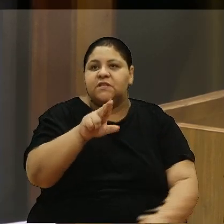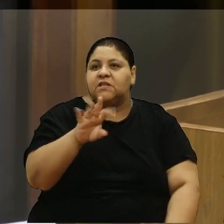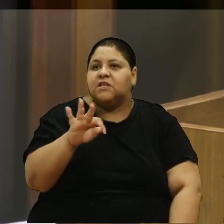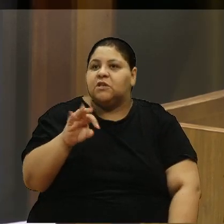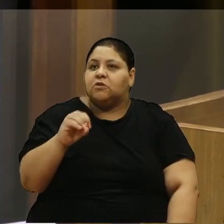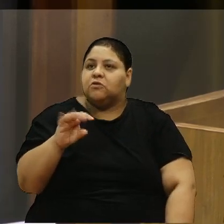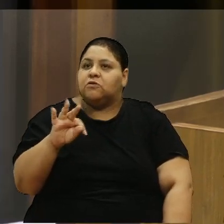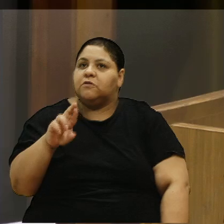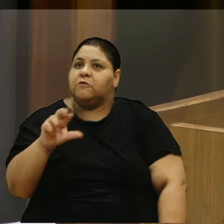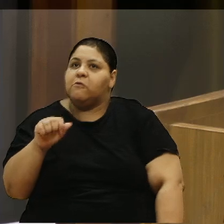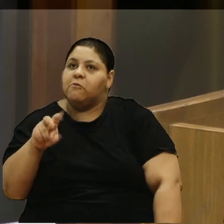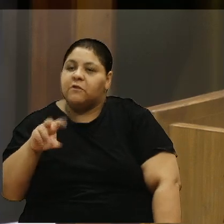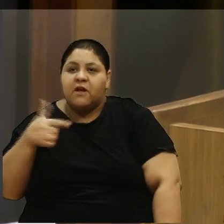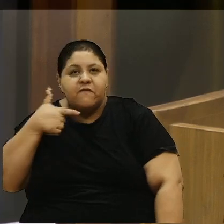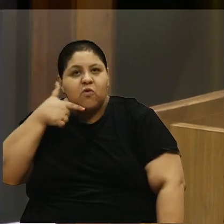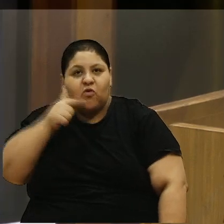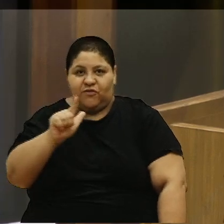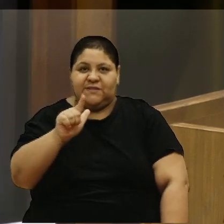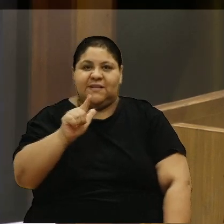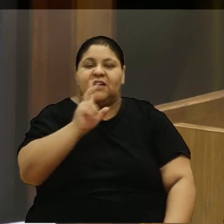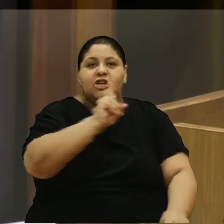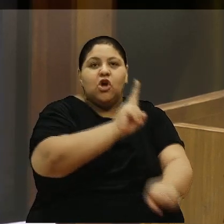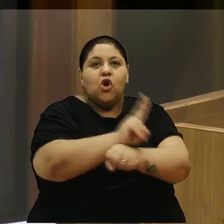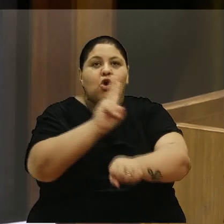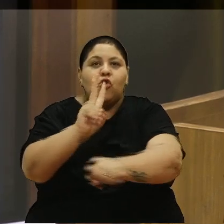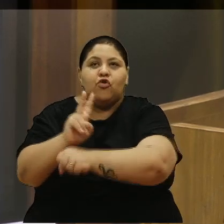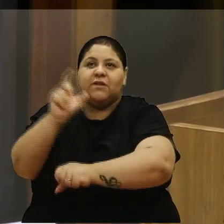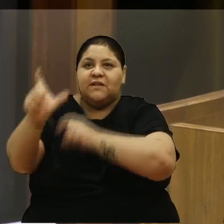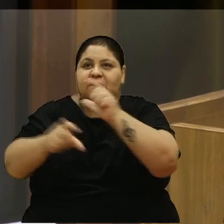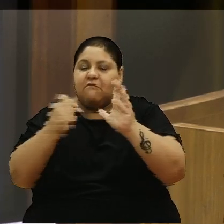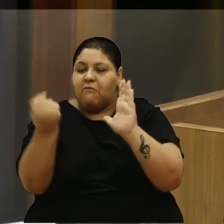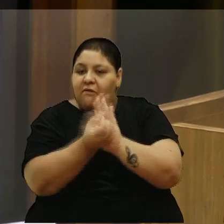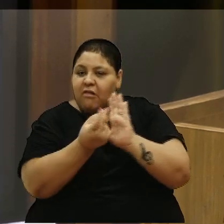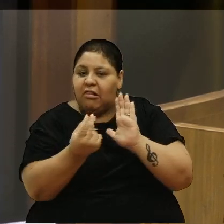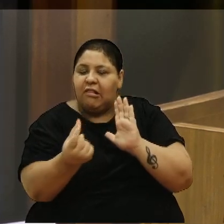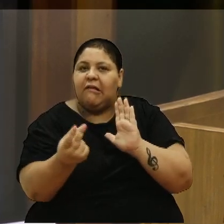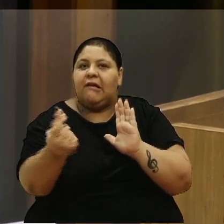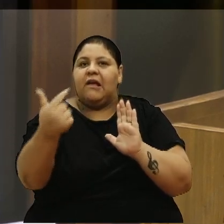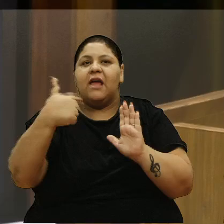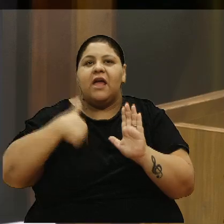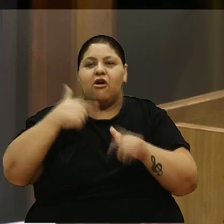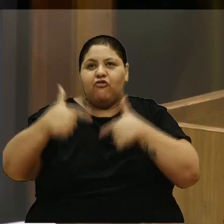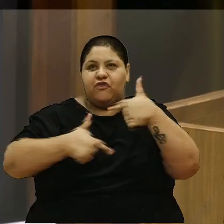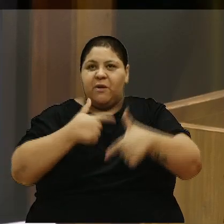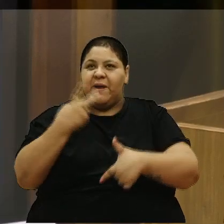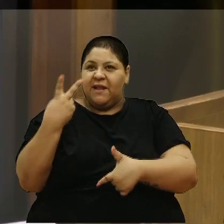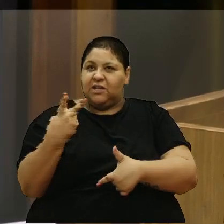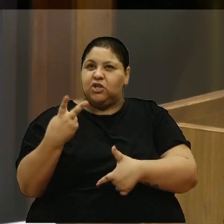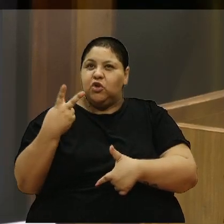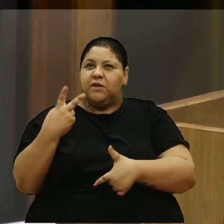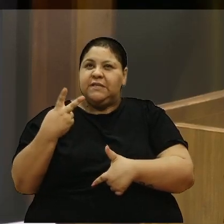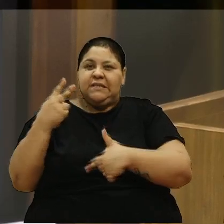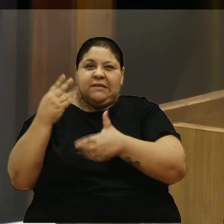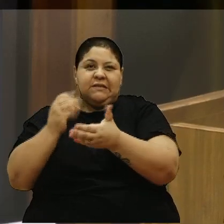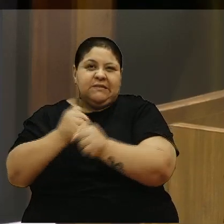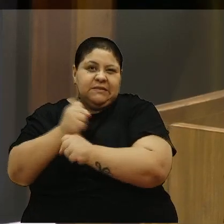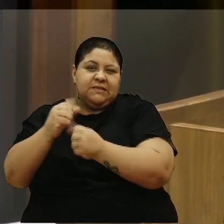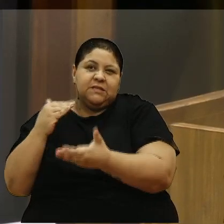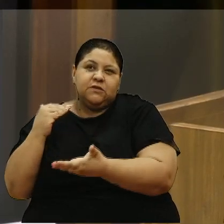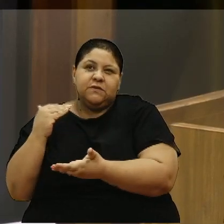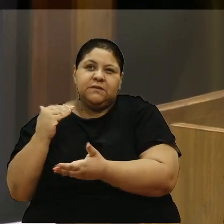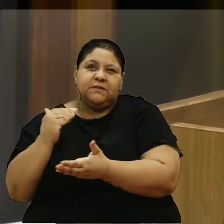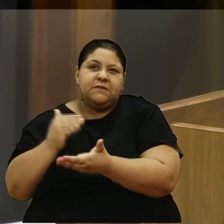até aqui. Cuidar das pessoas é um legado que eu estou há 2 anos e meio à frente da empresa. Busco aprender com ele, além de todo o